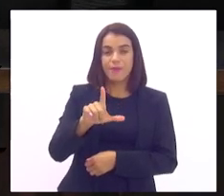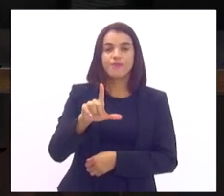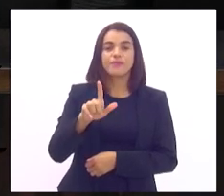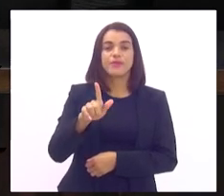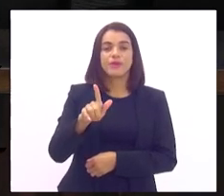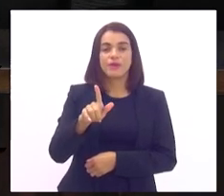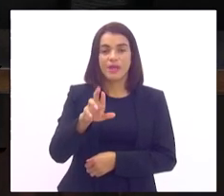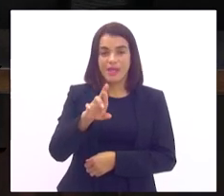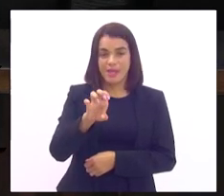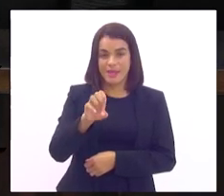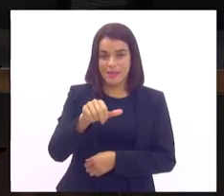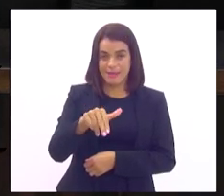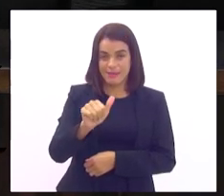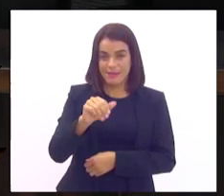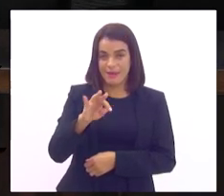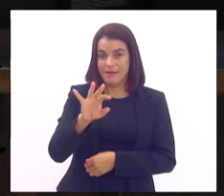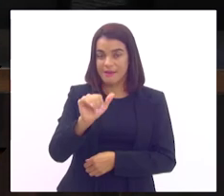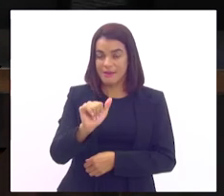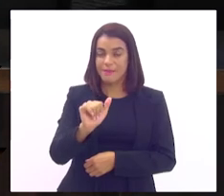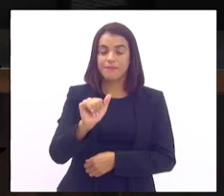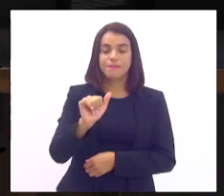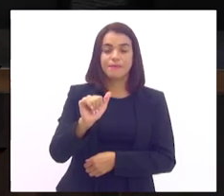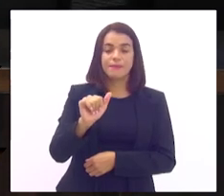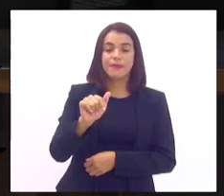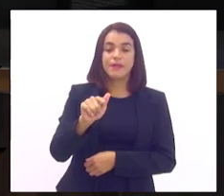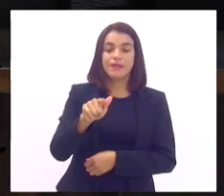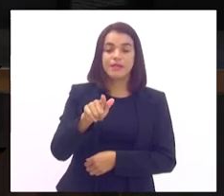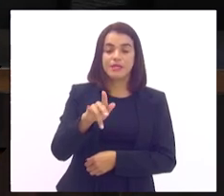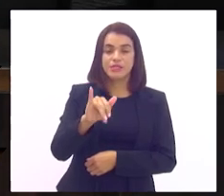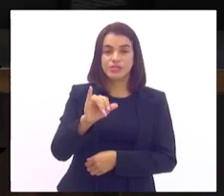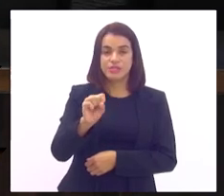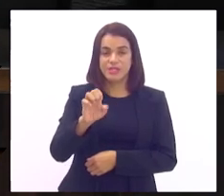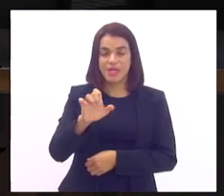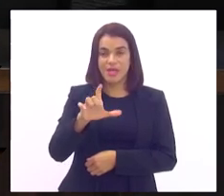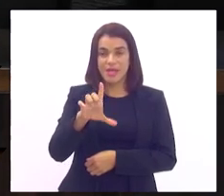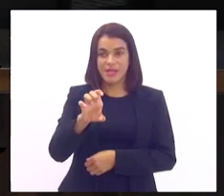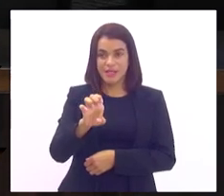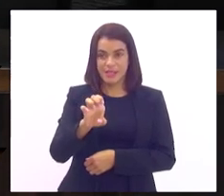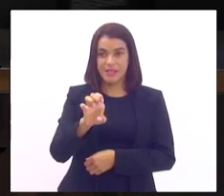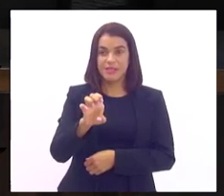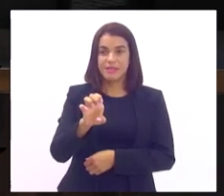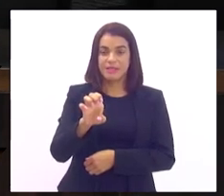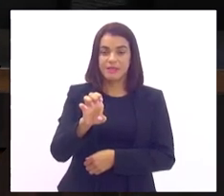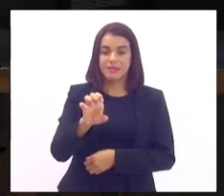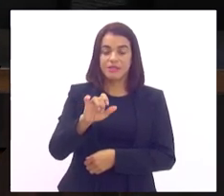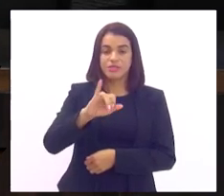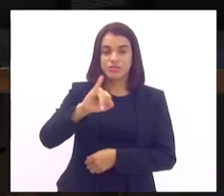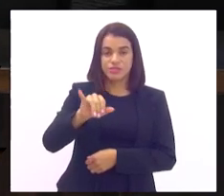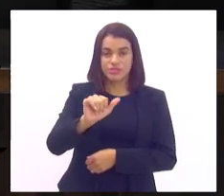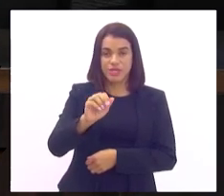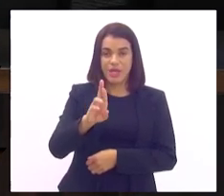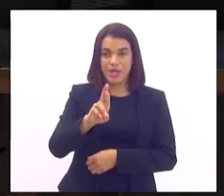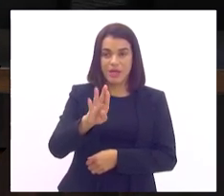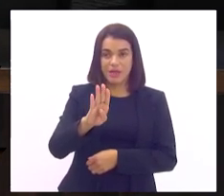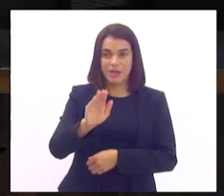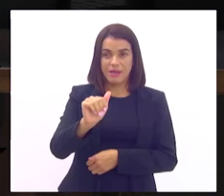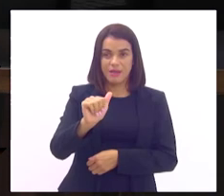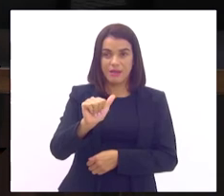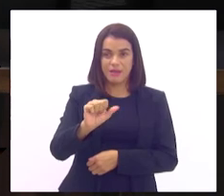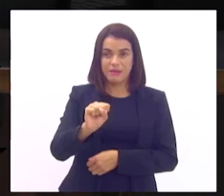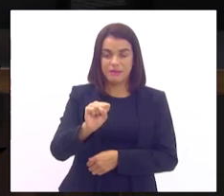Lima, vice-presidente do CRC, Jarbas Bassante, vice-presidente de controle interno do CRC,